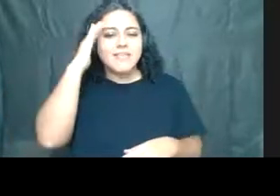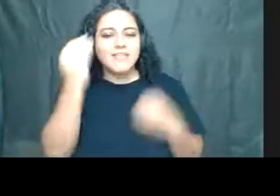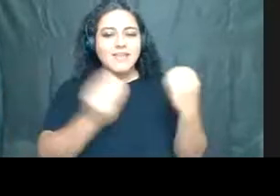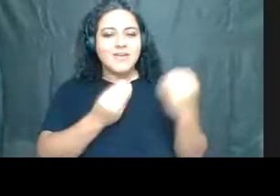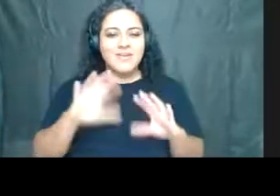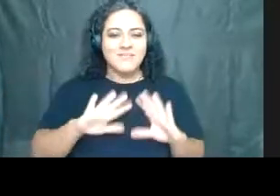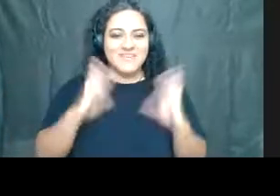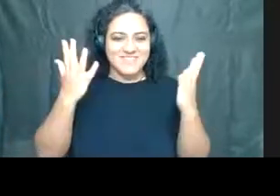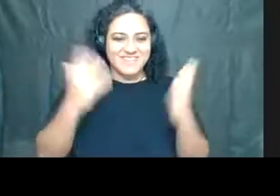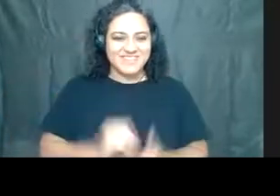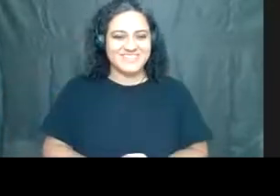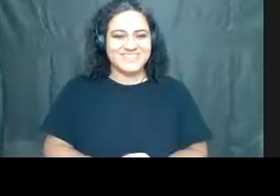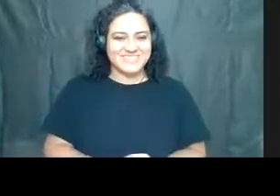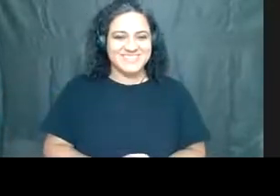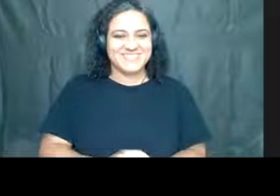evento.